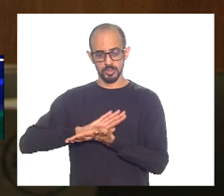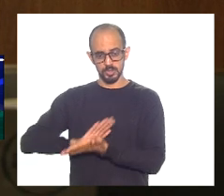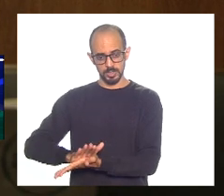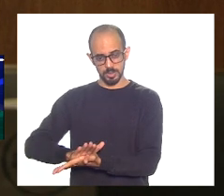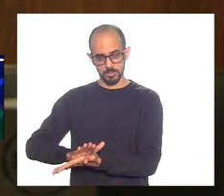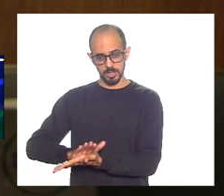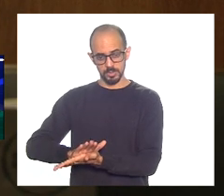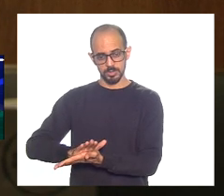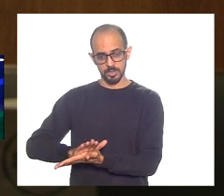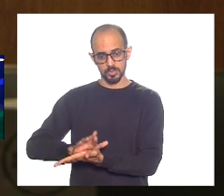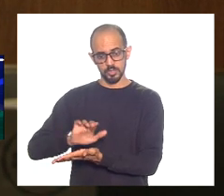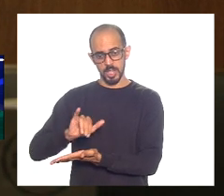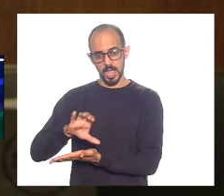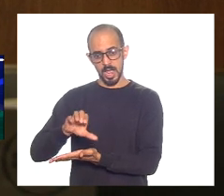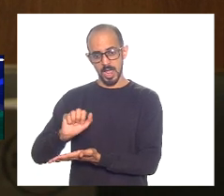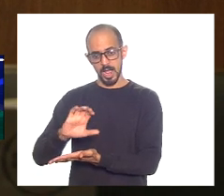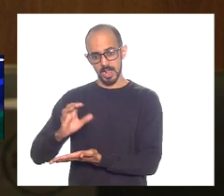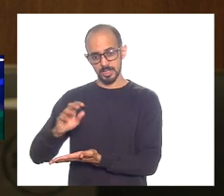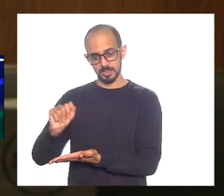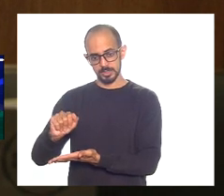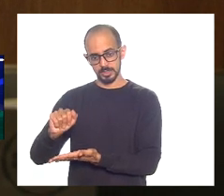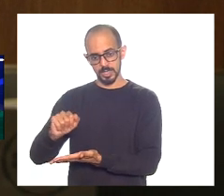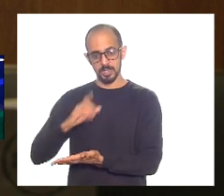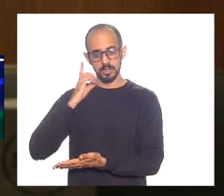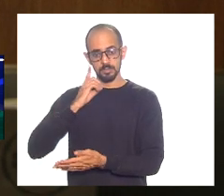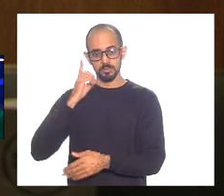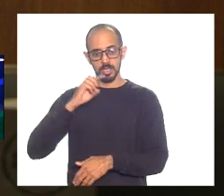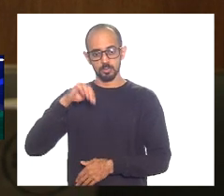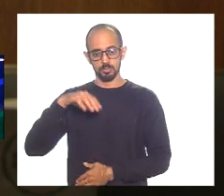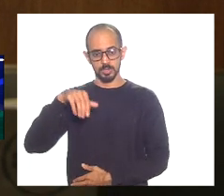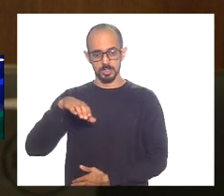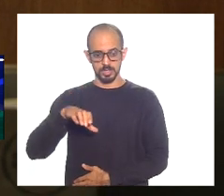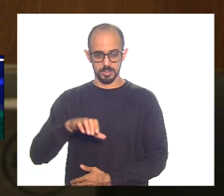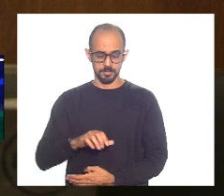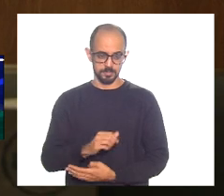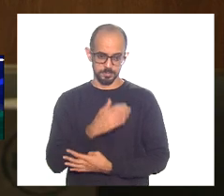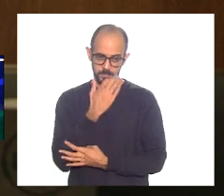Discriminações, Preconceito de Raça, Cor, Etnia e Procedência Nacional, deputado Carlos Bink.